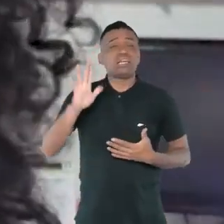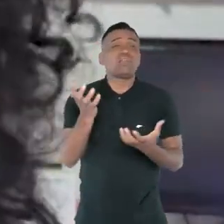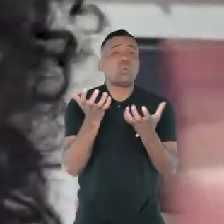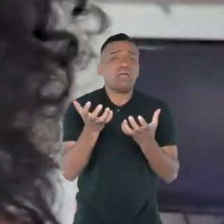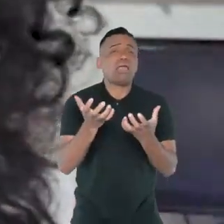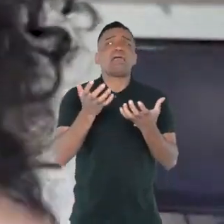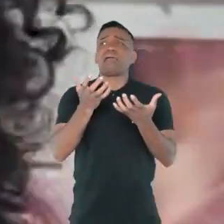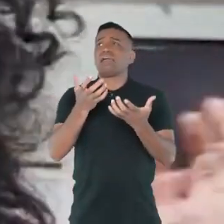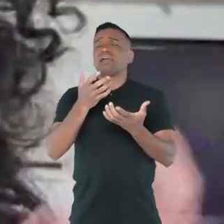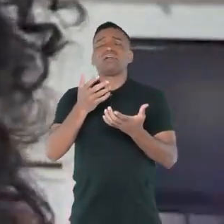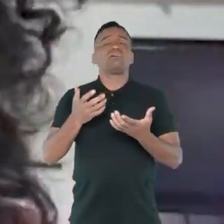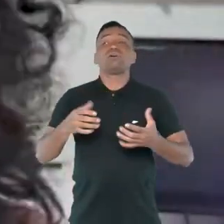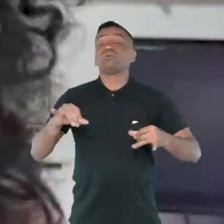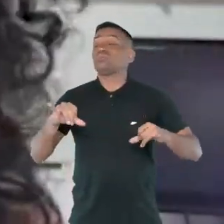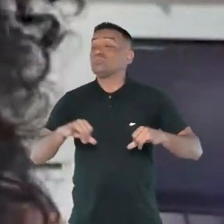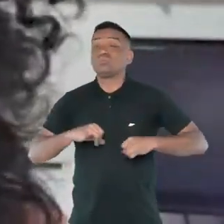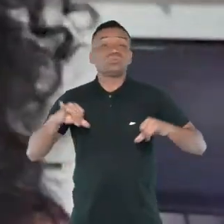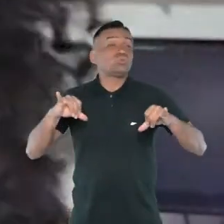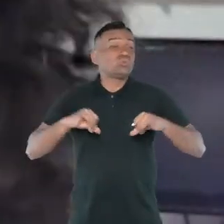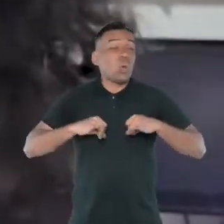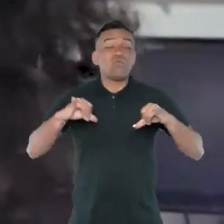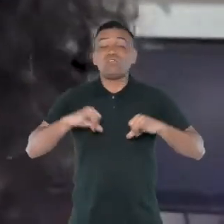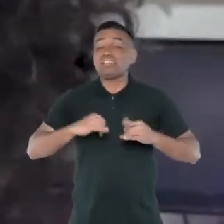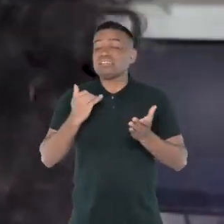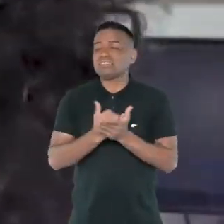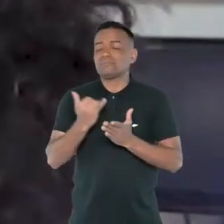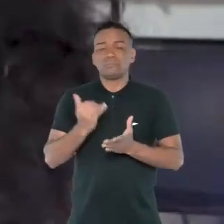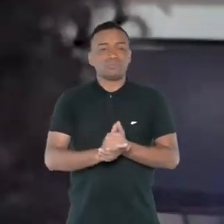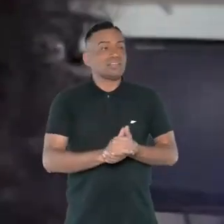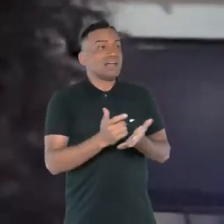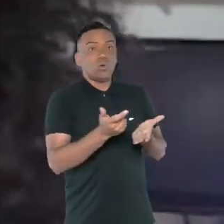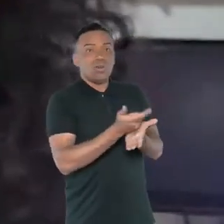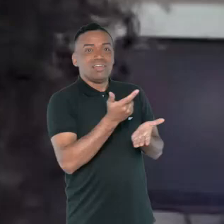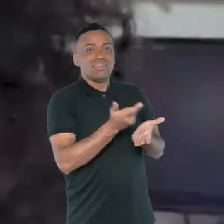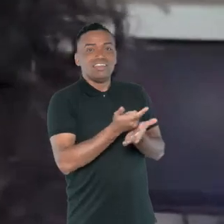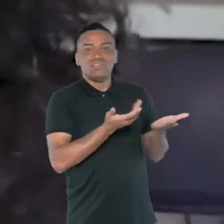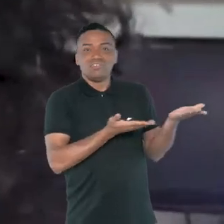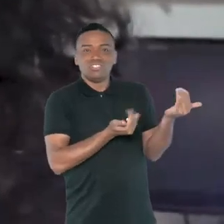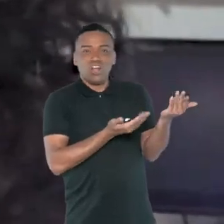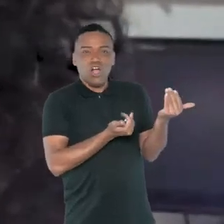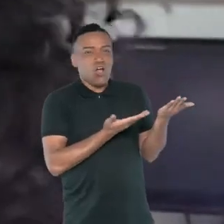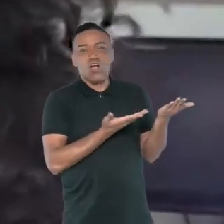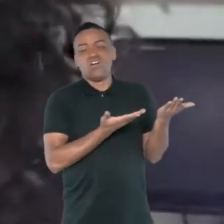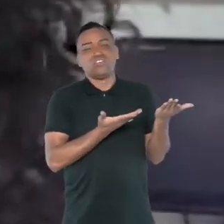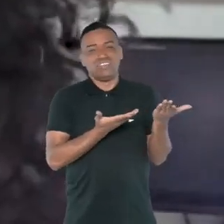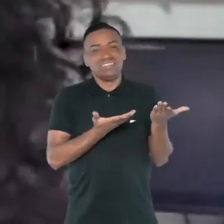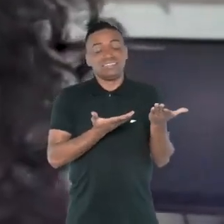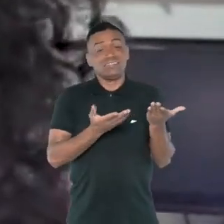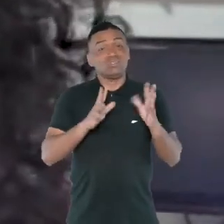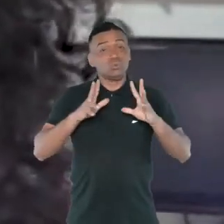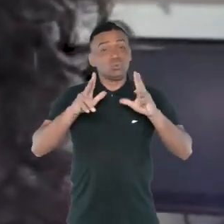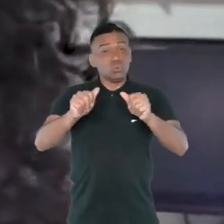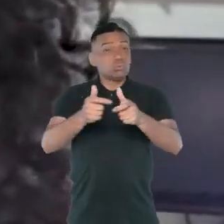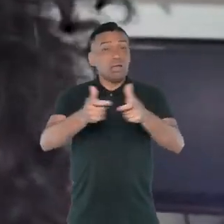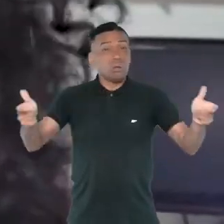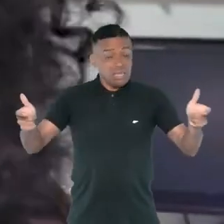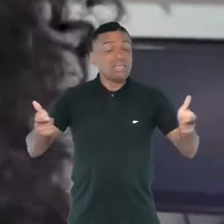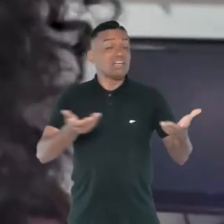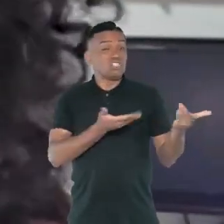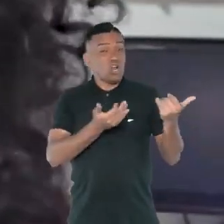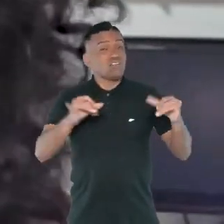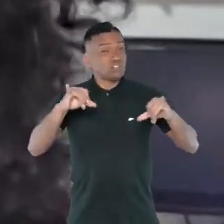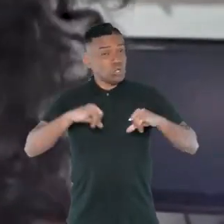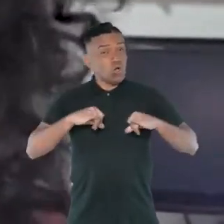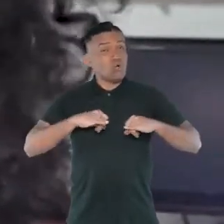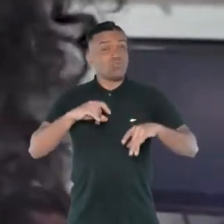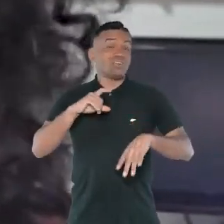Me assustei, falei, não é isso, não sei o que eu quero. Eu sofri muito nesse processo. Igual a maioria dos jovens, né?